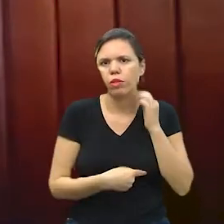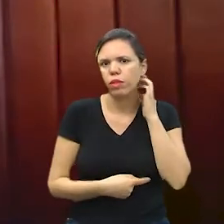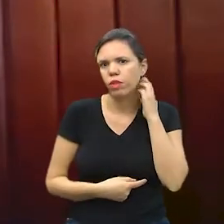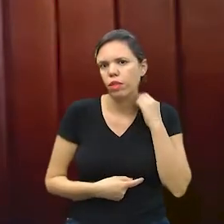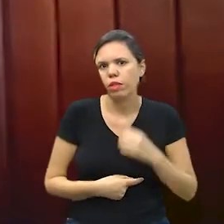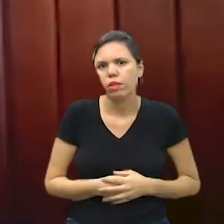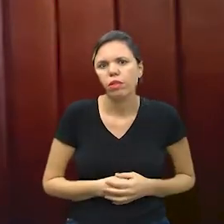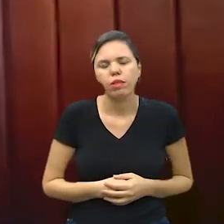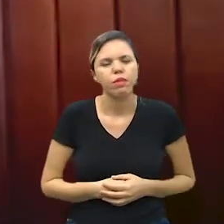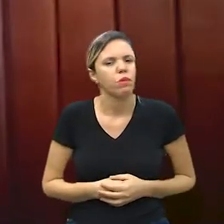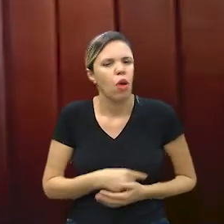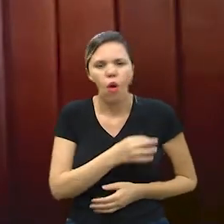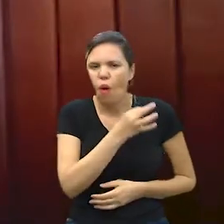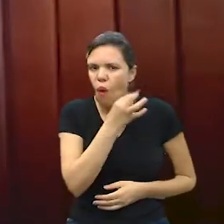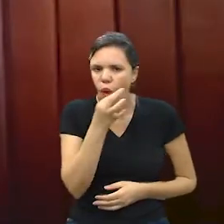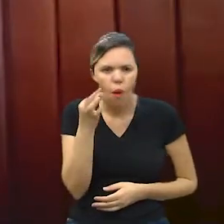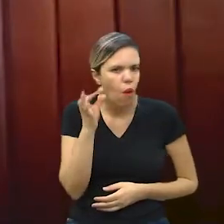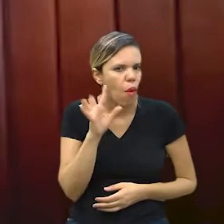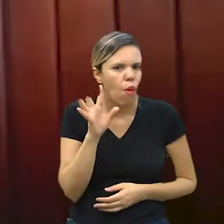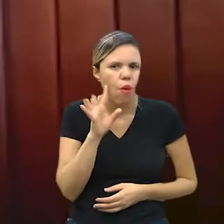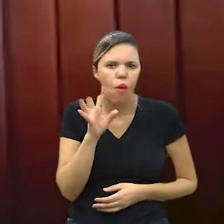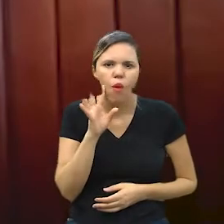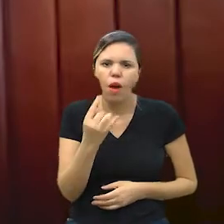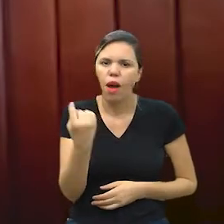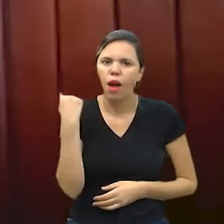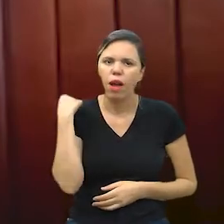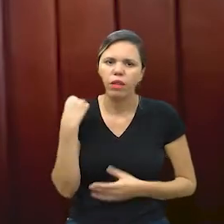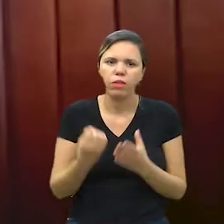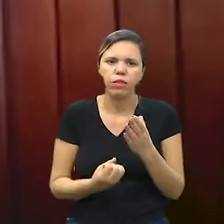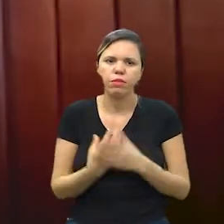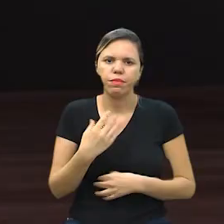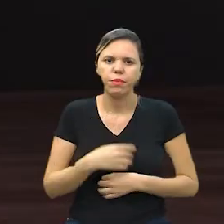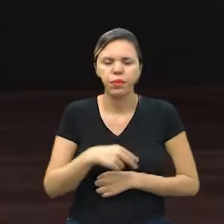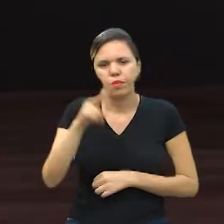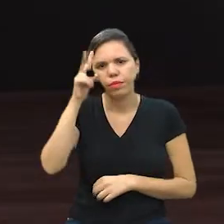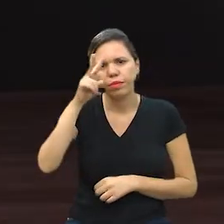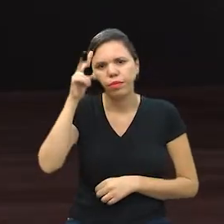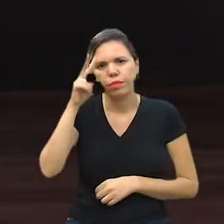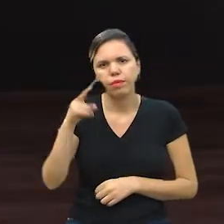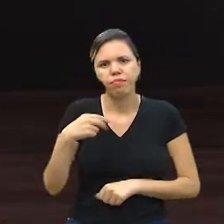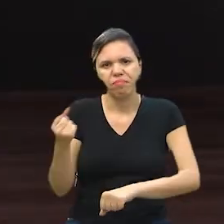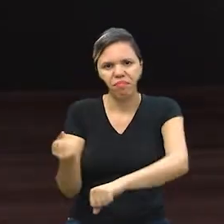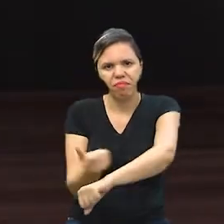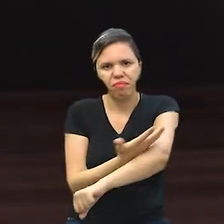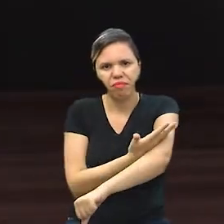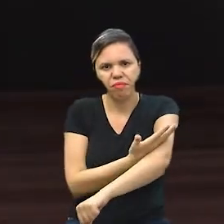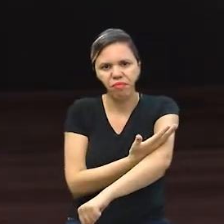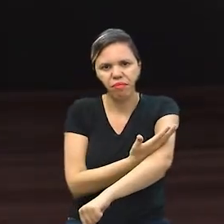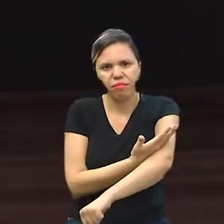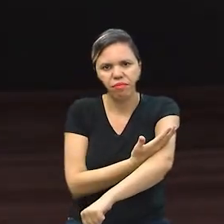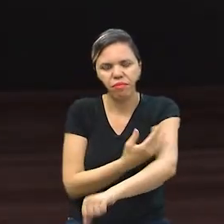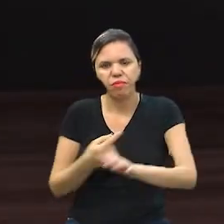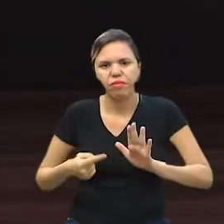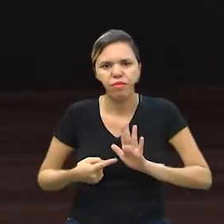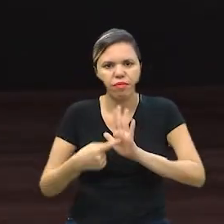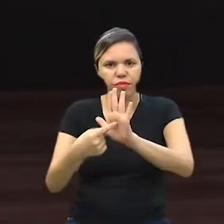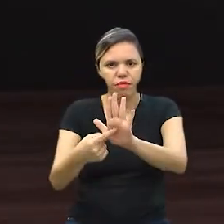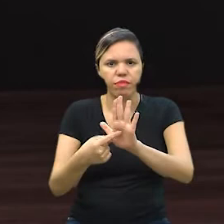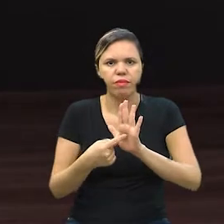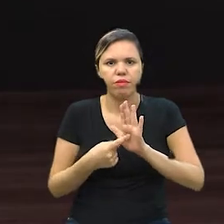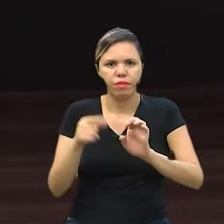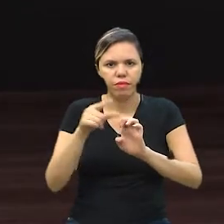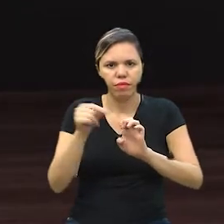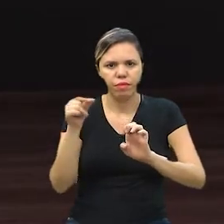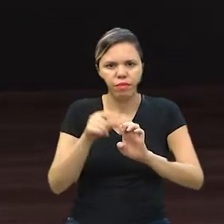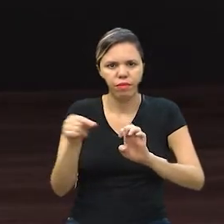que era nosso. Então isso foi muito, muito bacana e muito legal para a época. É uma história que arrepia a gente, que